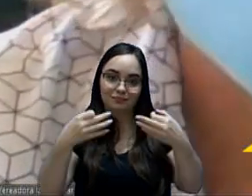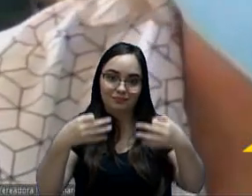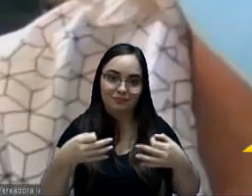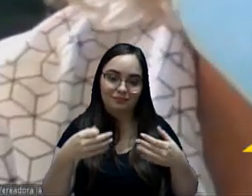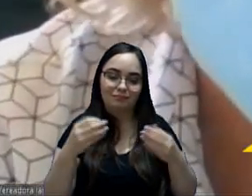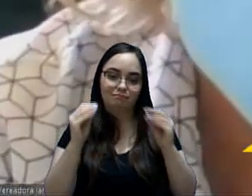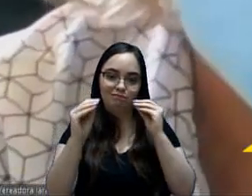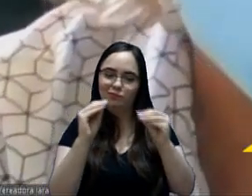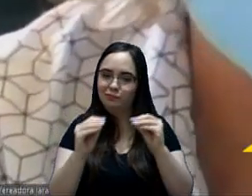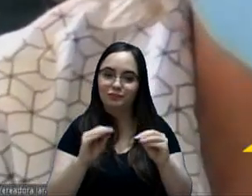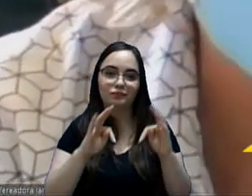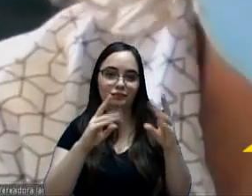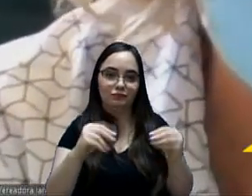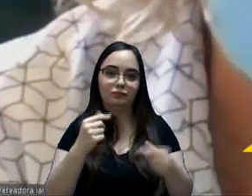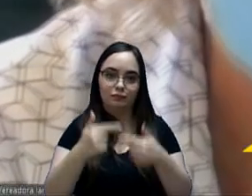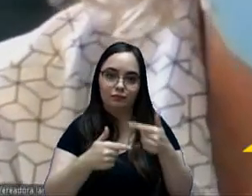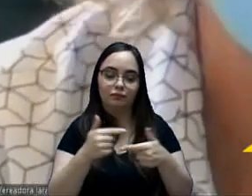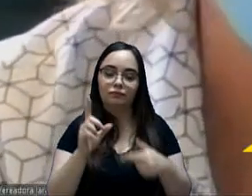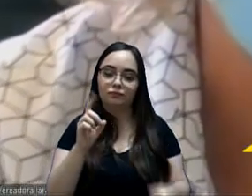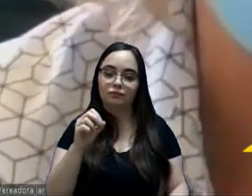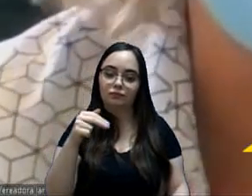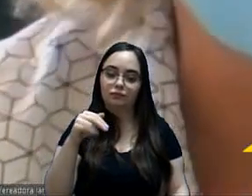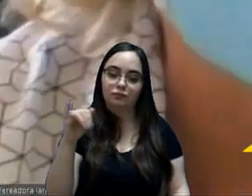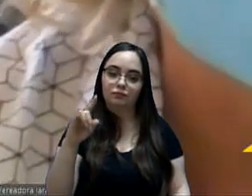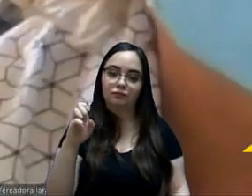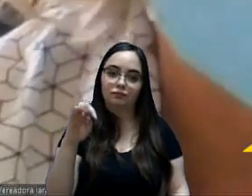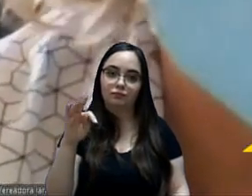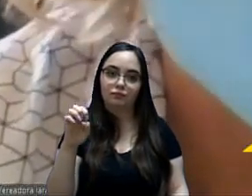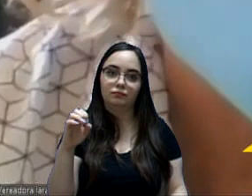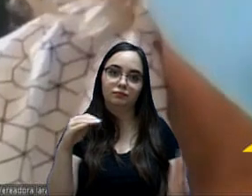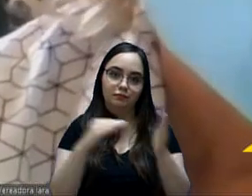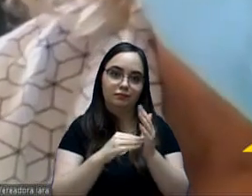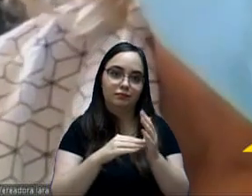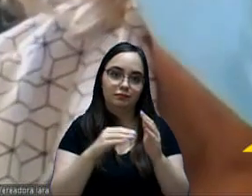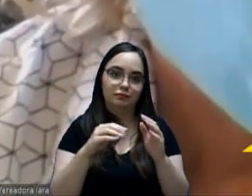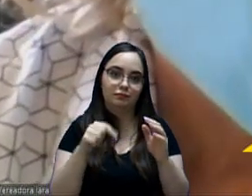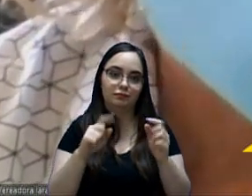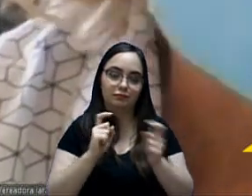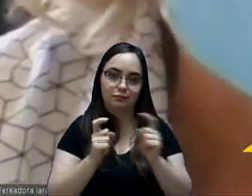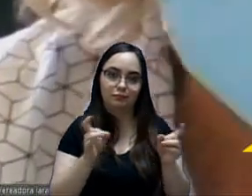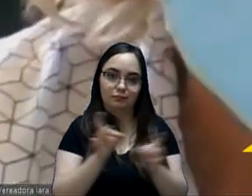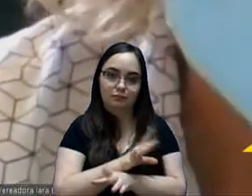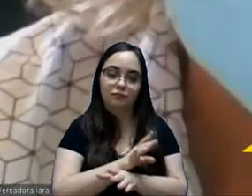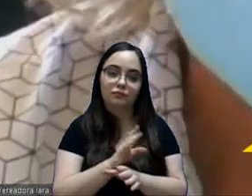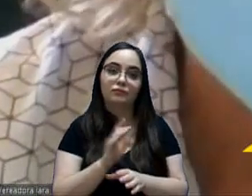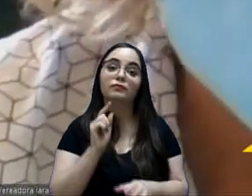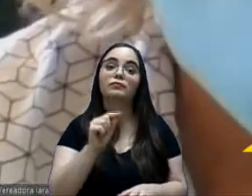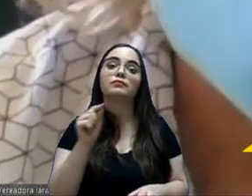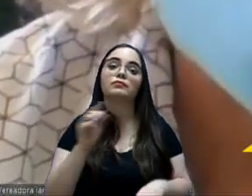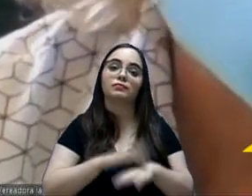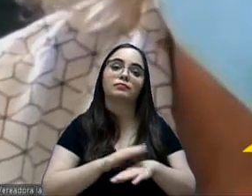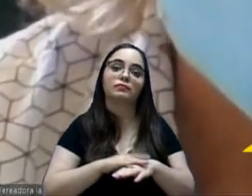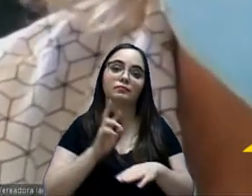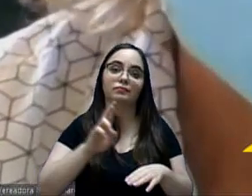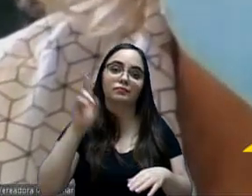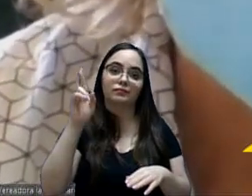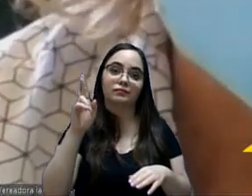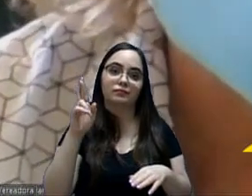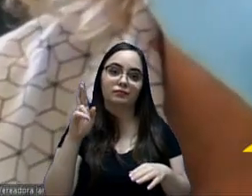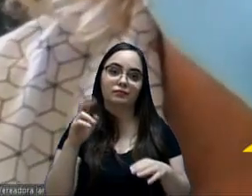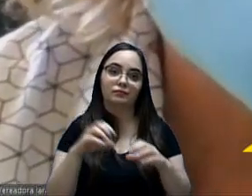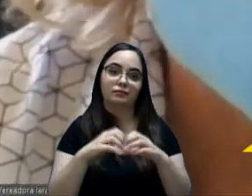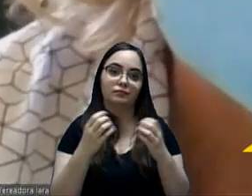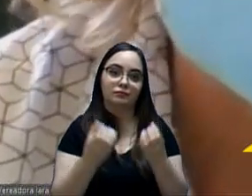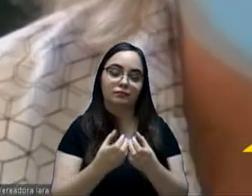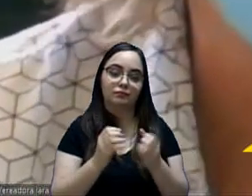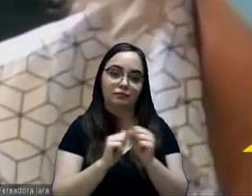o vereador Donizete aqui nos esclareça, acho que até o final da sessão, quem são os membros do comitê de contingência